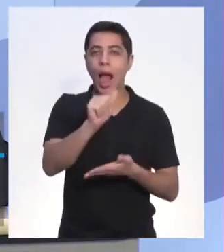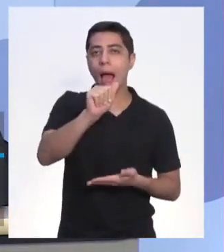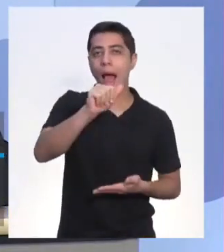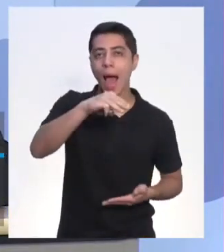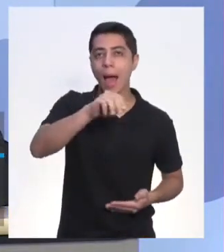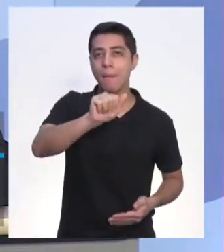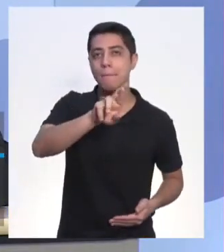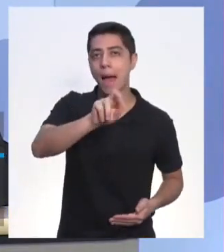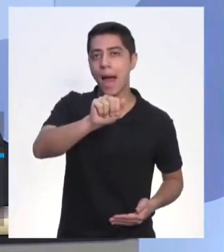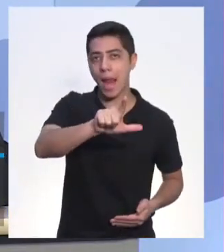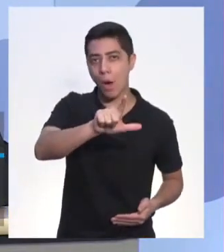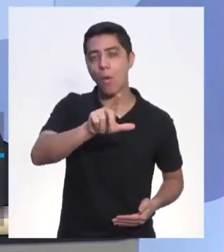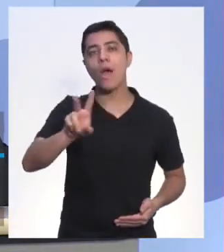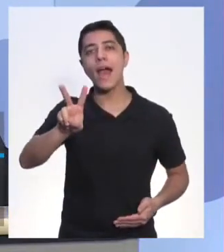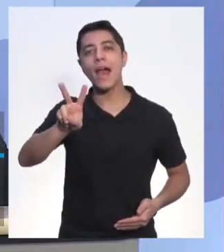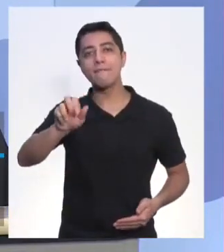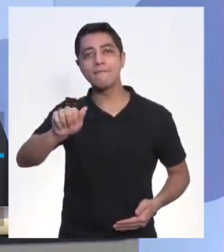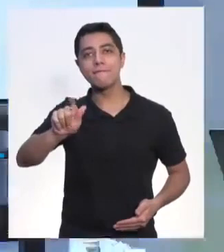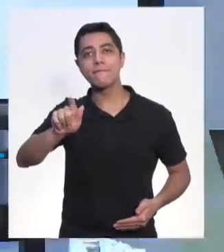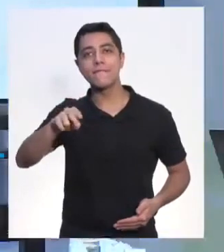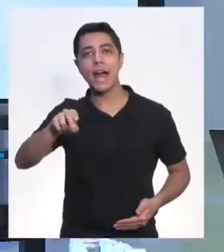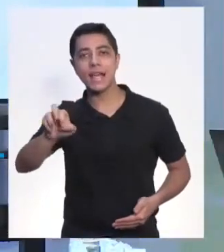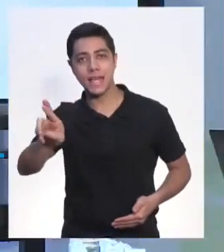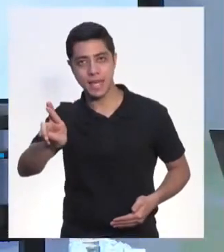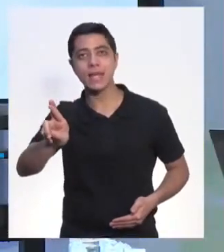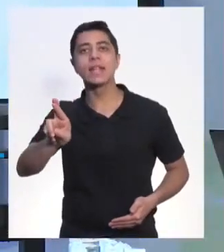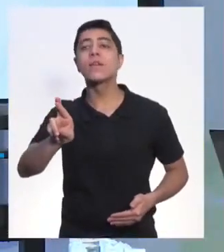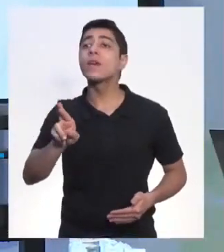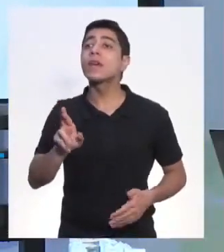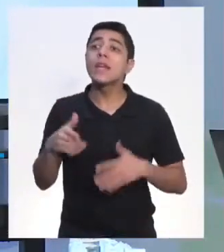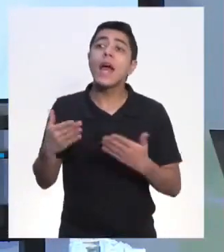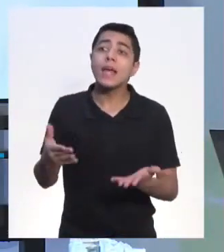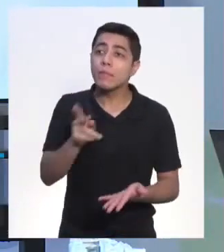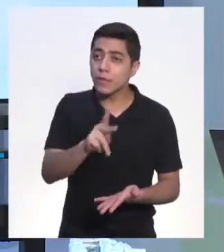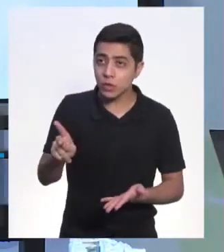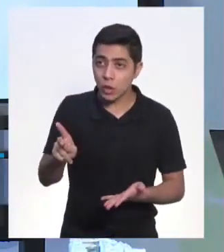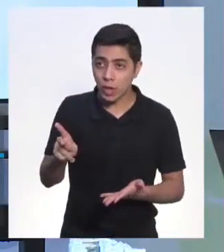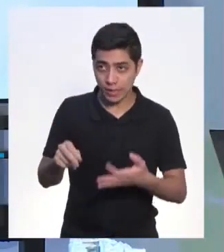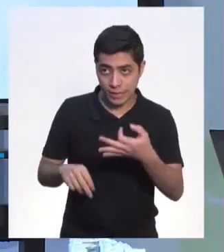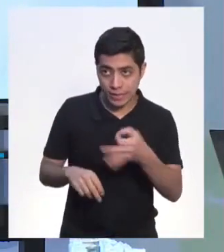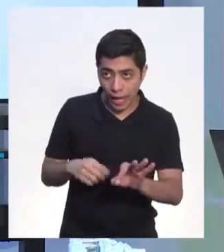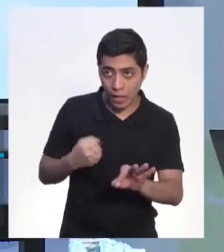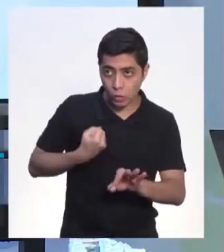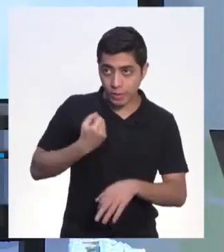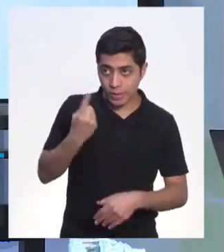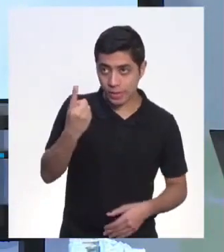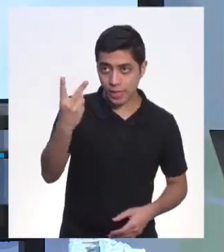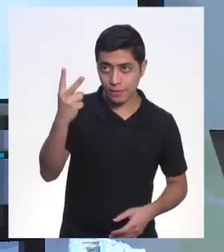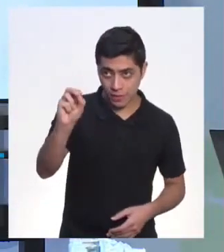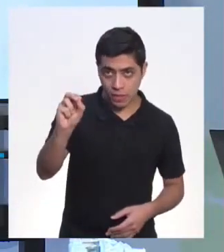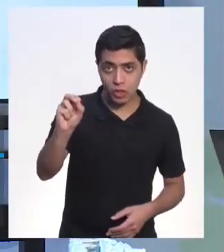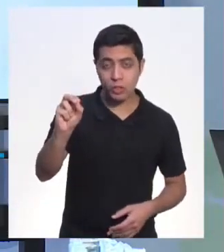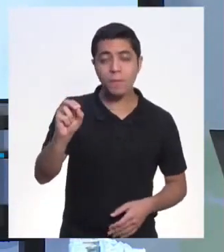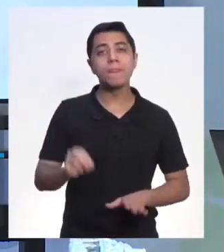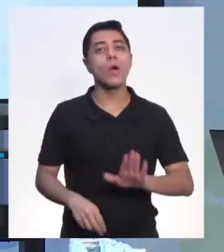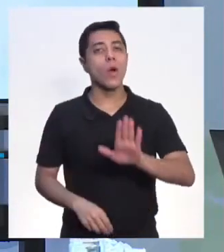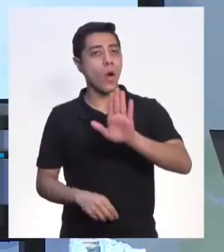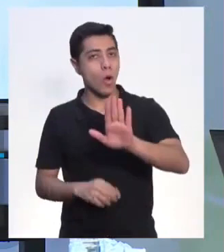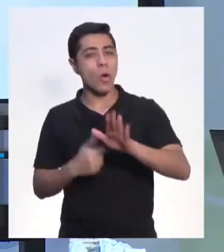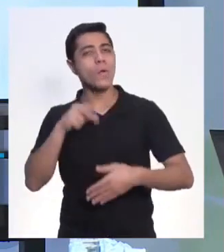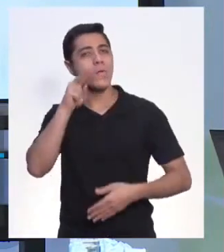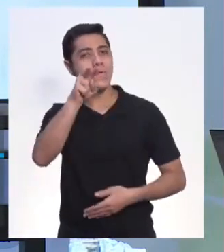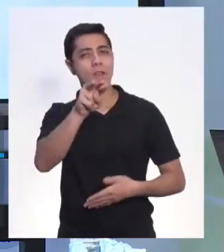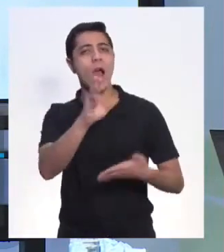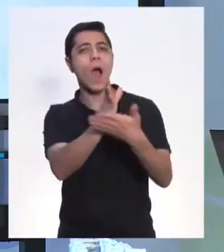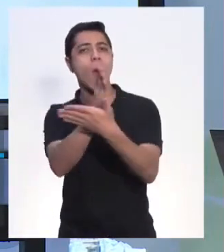professora Inês, é 120? Muito bem. Eu vi também que alguns alunos colocaram que estão sentindo dificuldade na aula